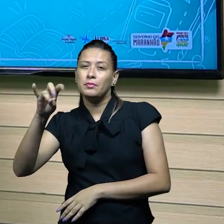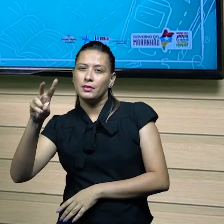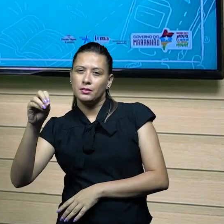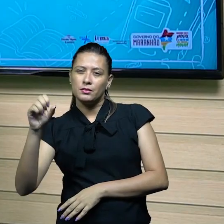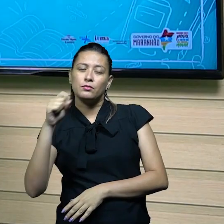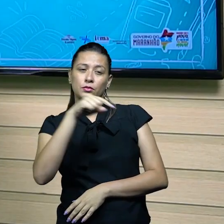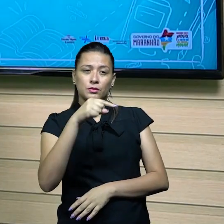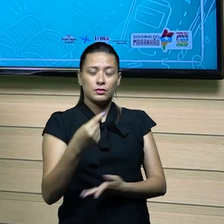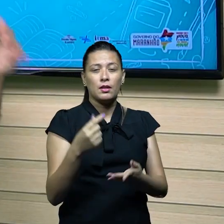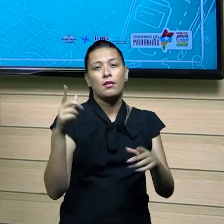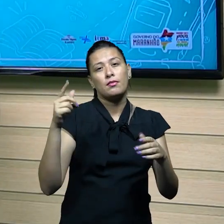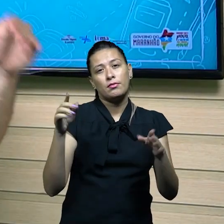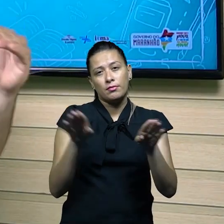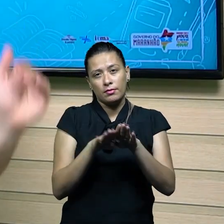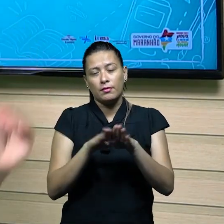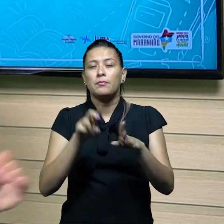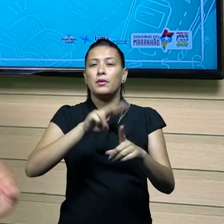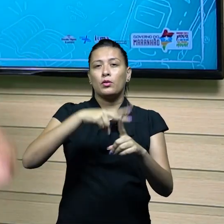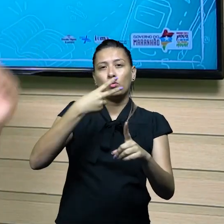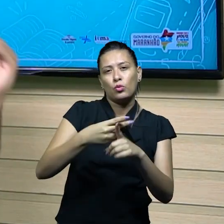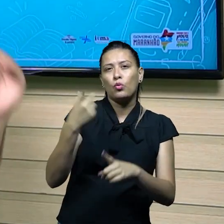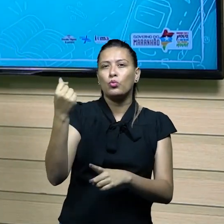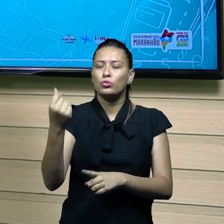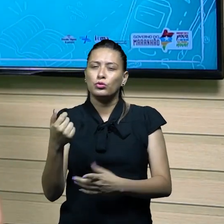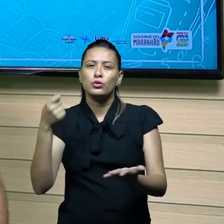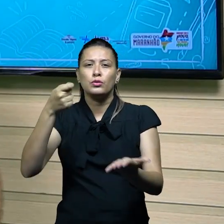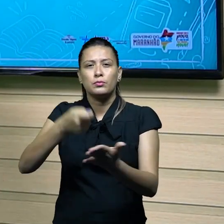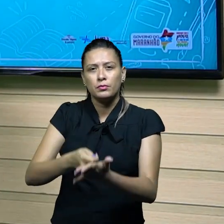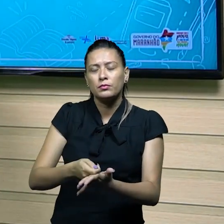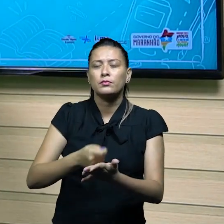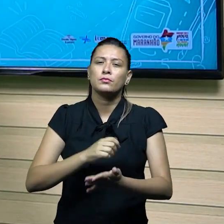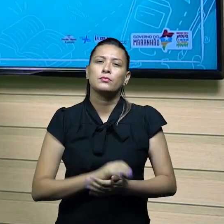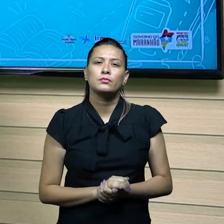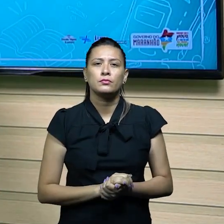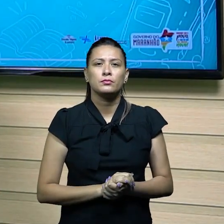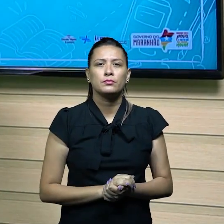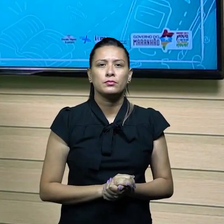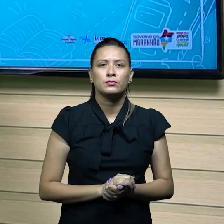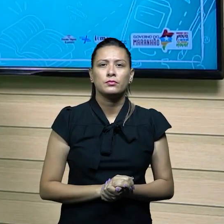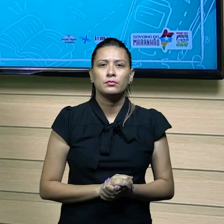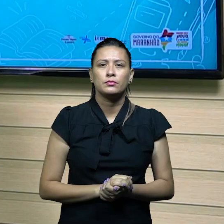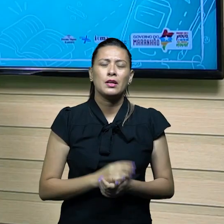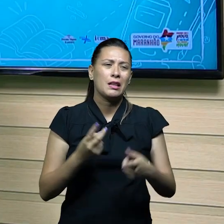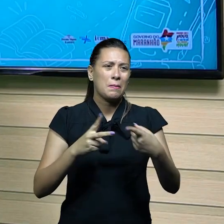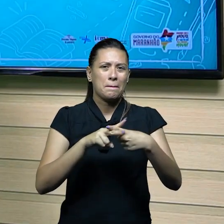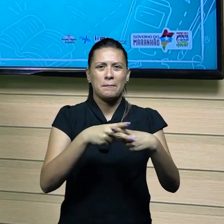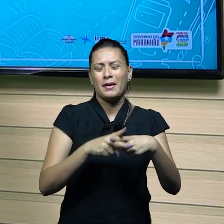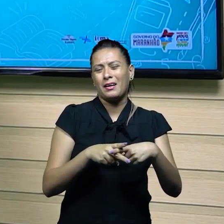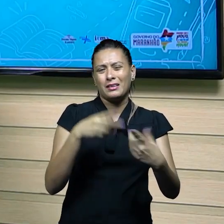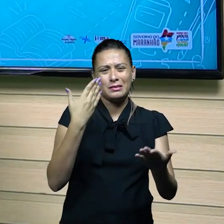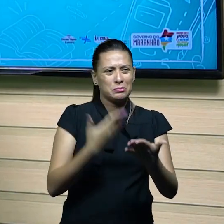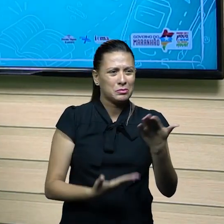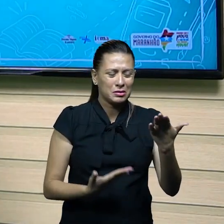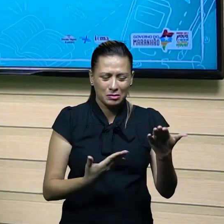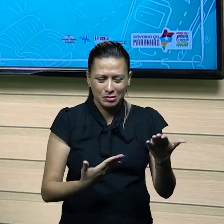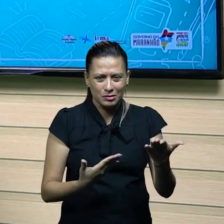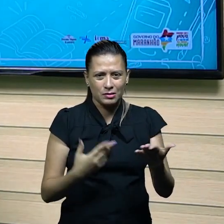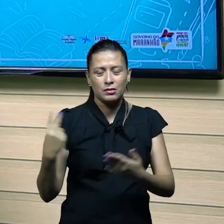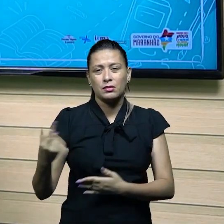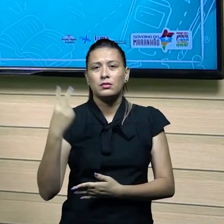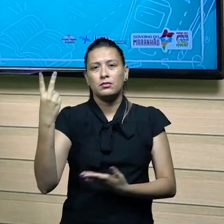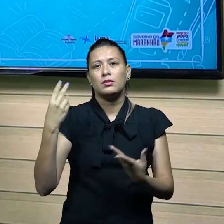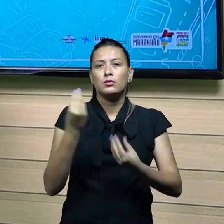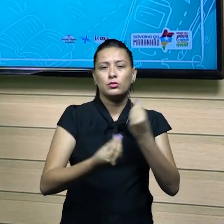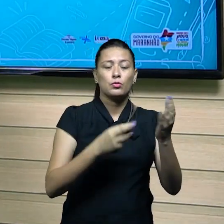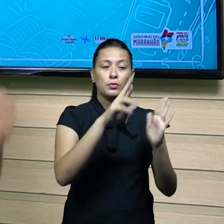depreciação, ou seja, o que foi que aquela minha máquina perdeu um valor, ela depreciou. Então esse relatório ele vai gerar durante um determinado tempo, independente se eu quero